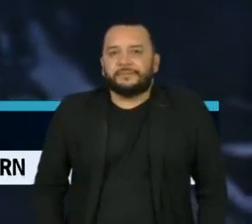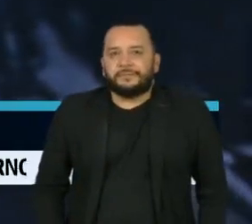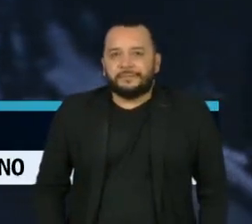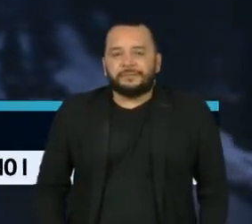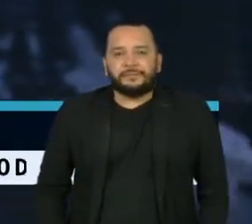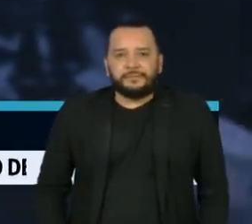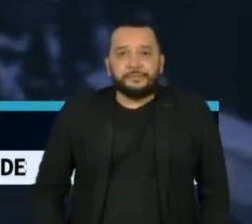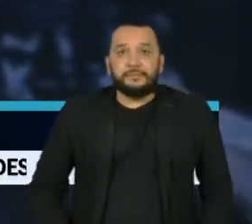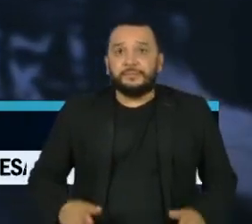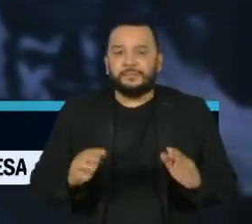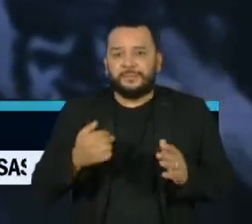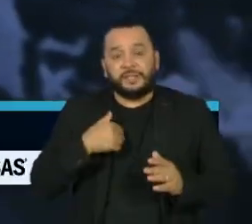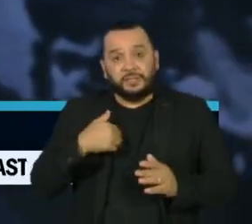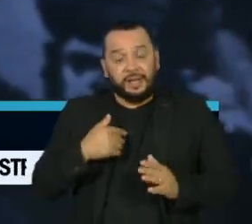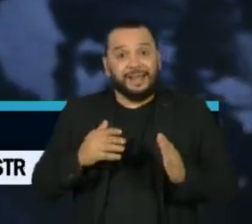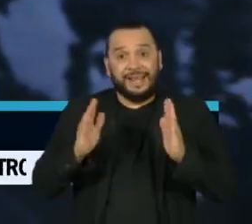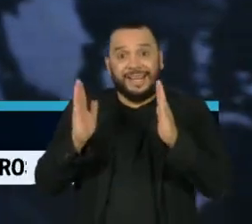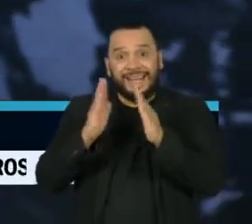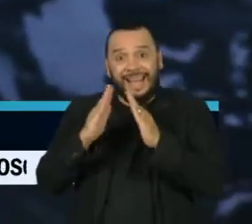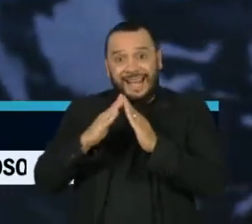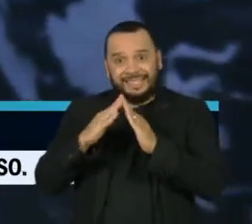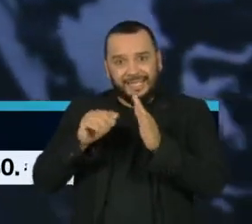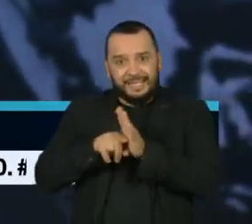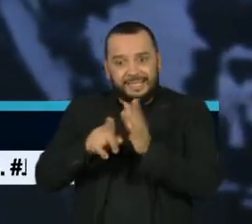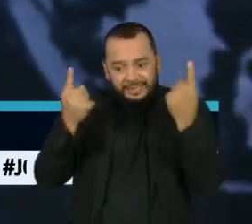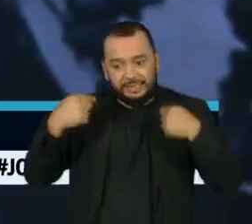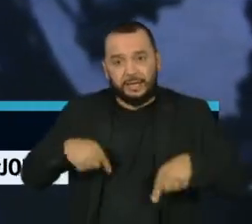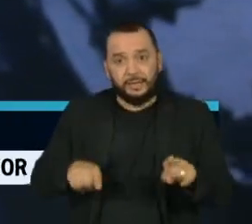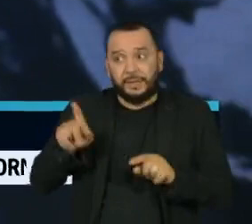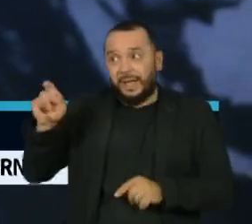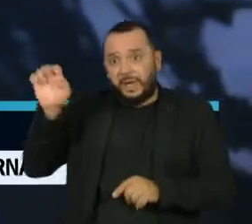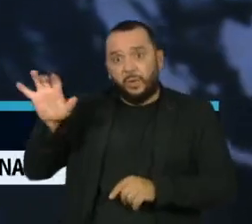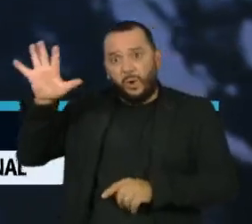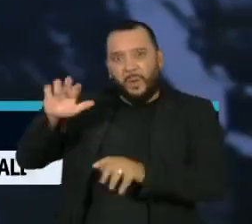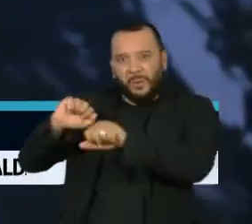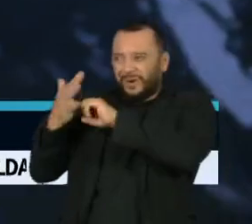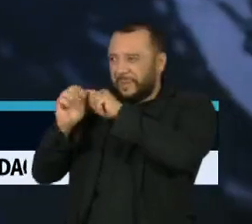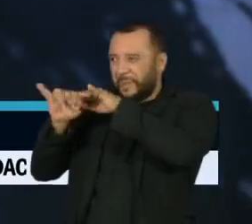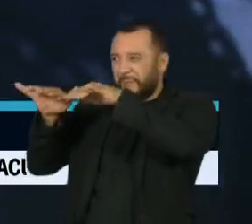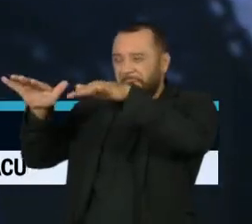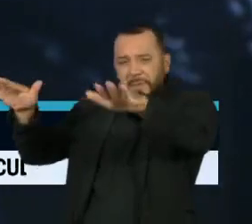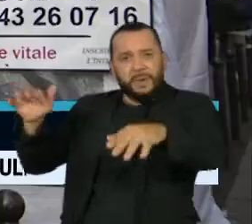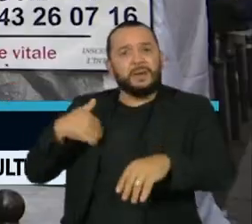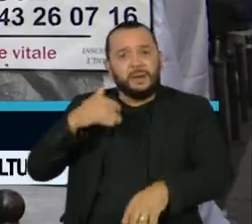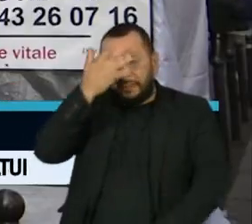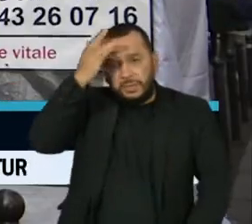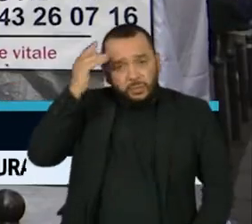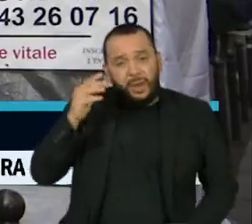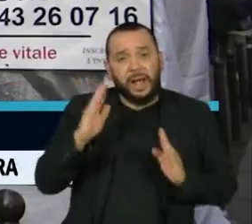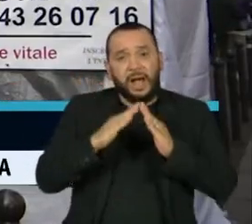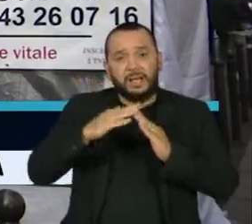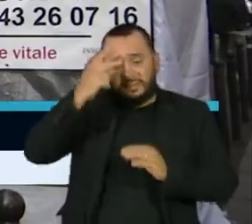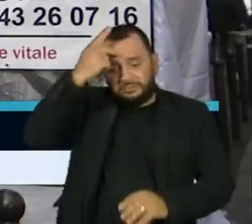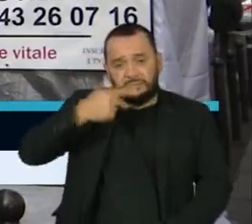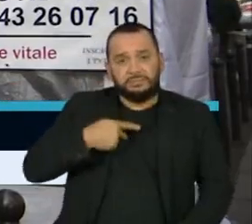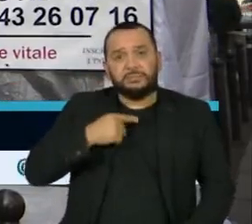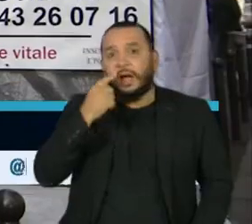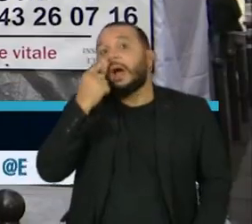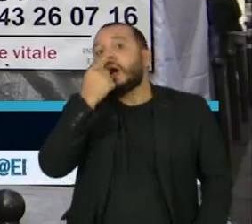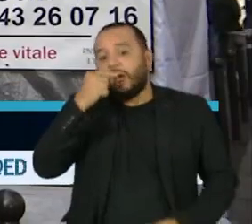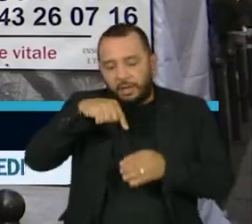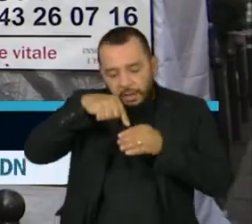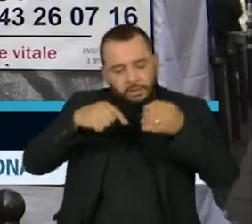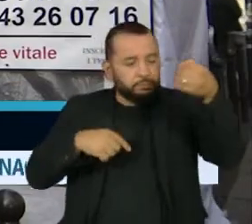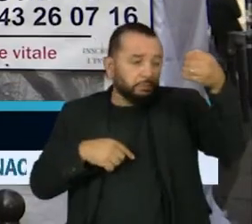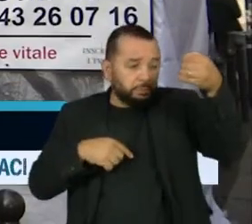Feito em casa, com a explosão de contágios, os europeus investem em autotestes da Covid-19. Na França,